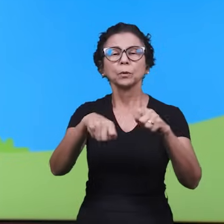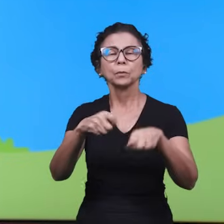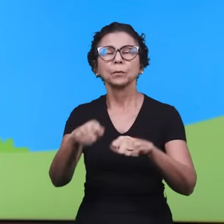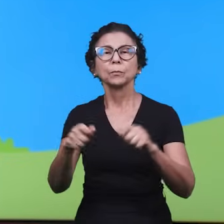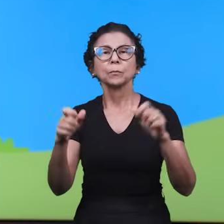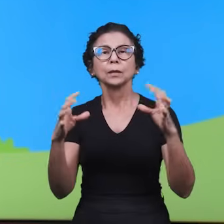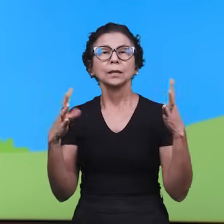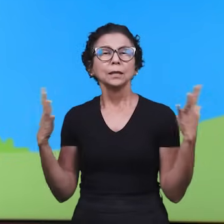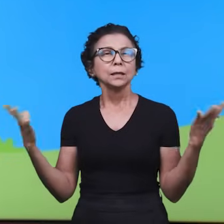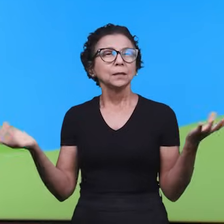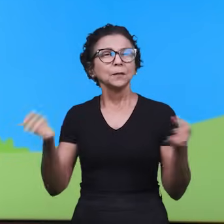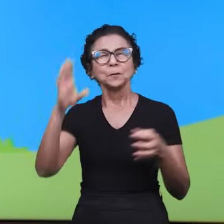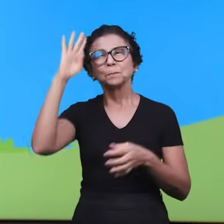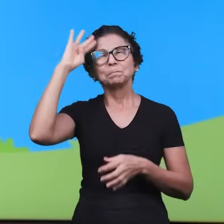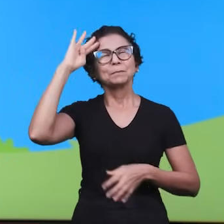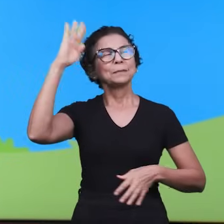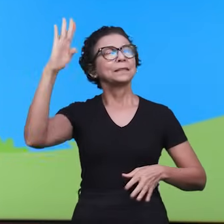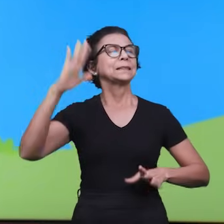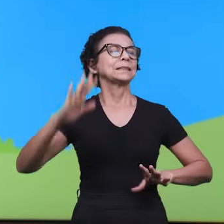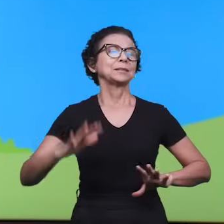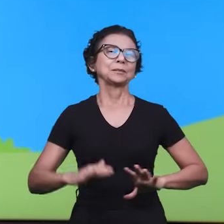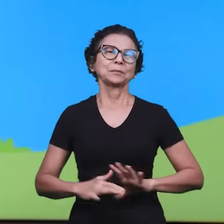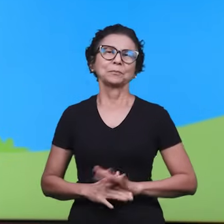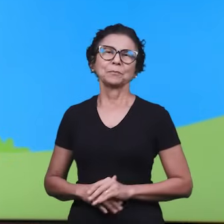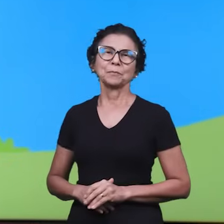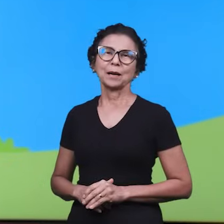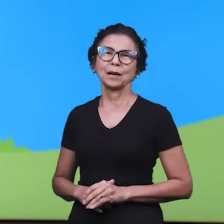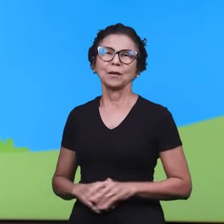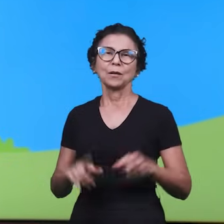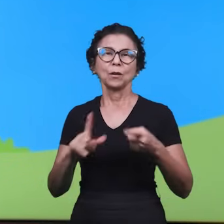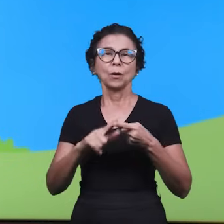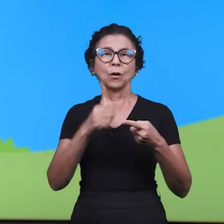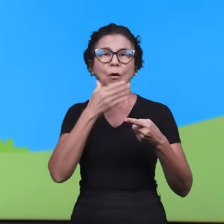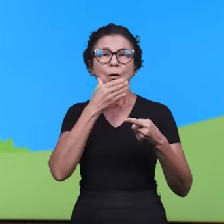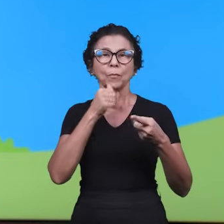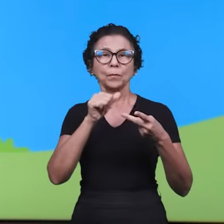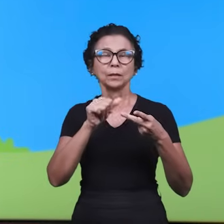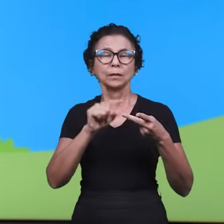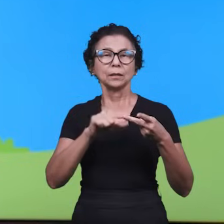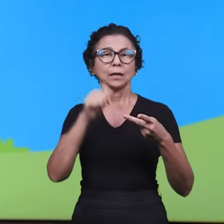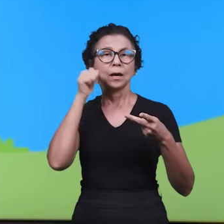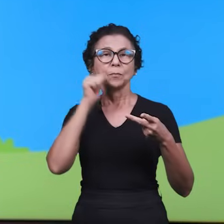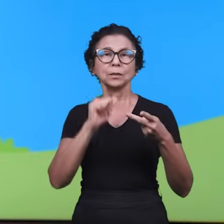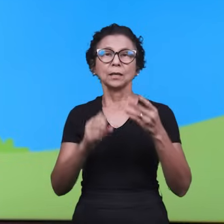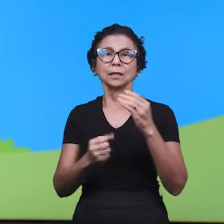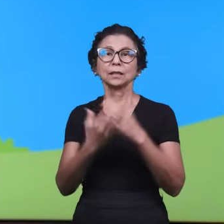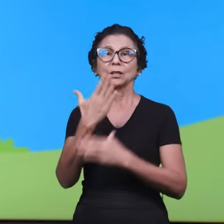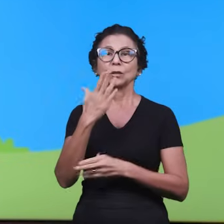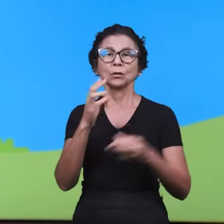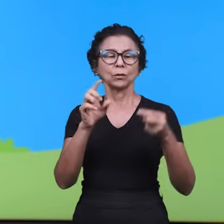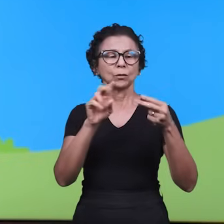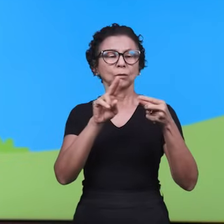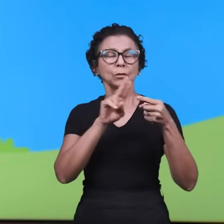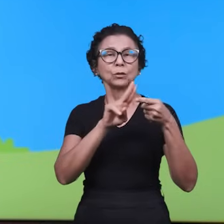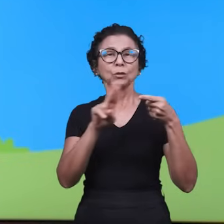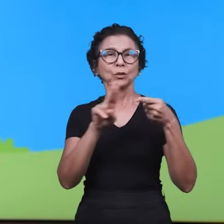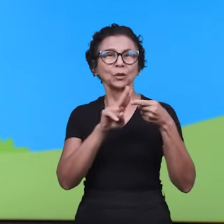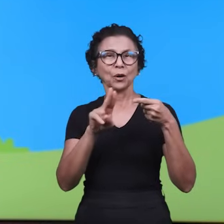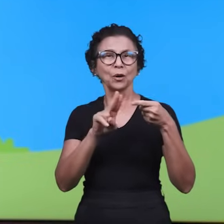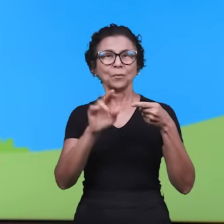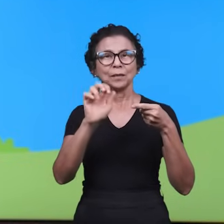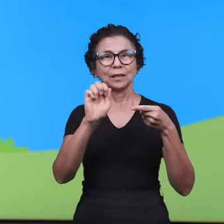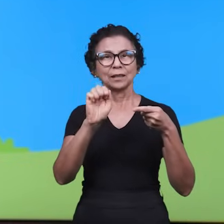fim, criou a coroa assim, da sua criação. Deus criou o homem e a mulher. E quais eram os nomes